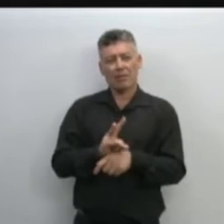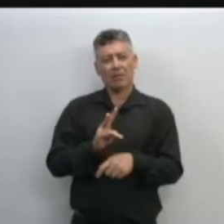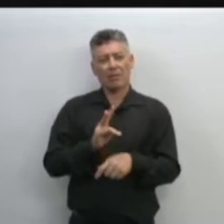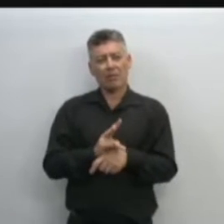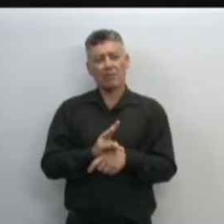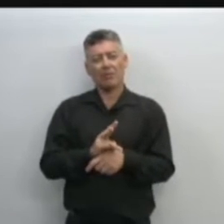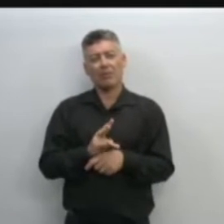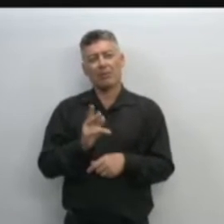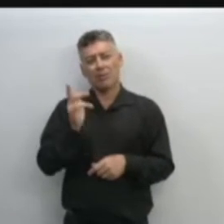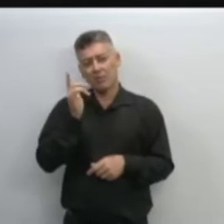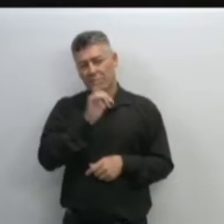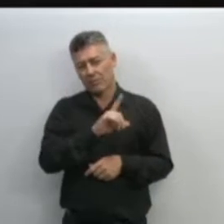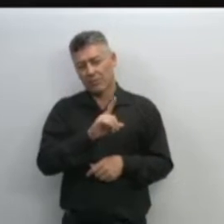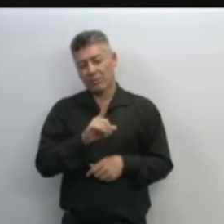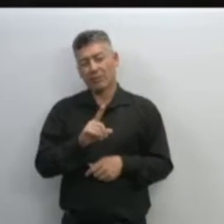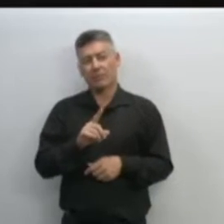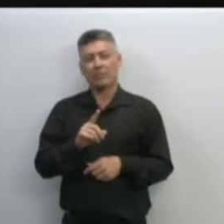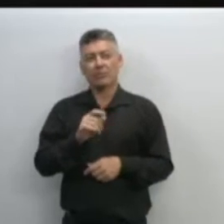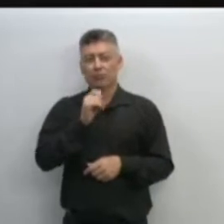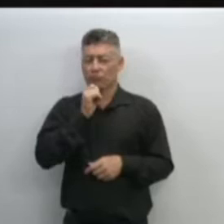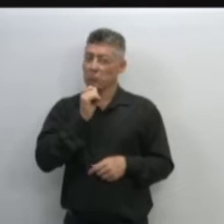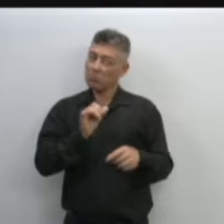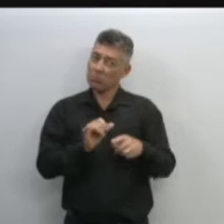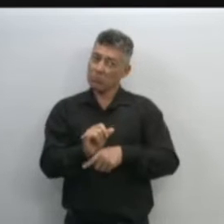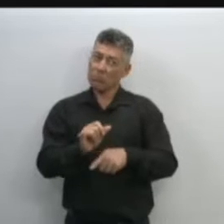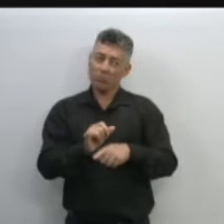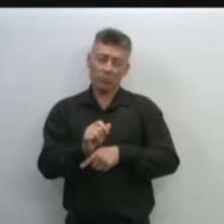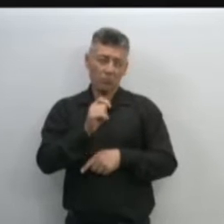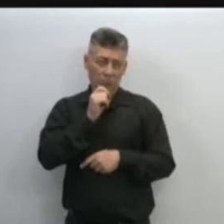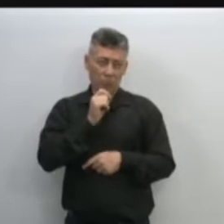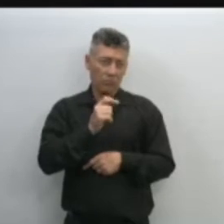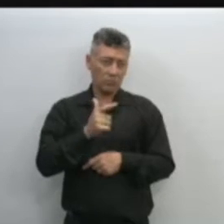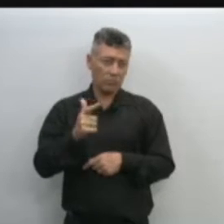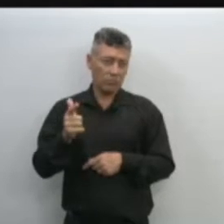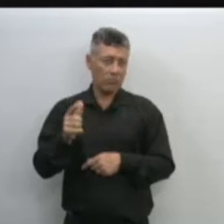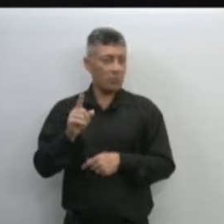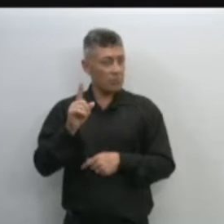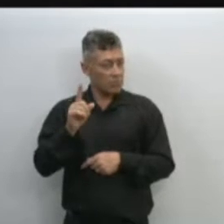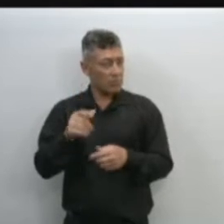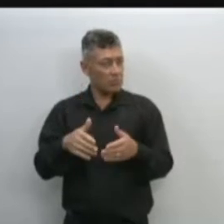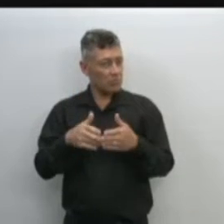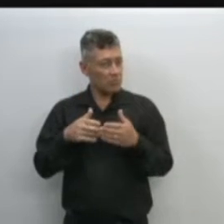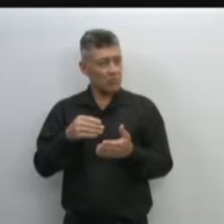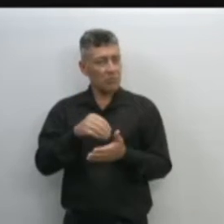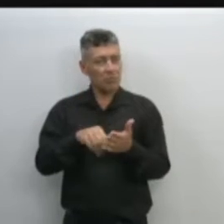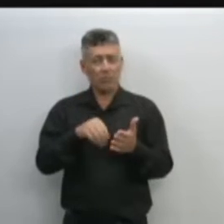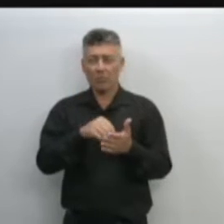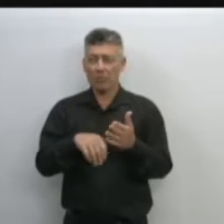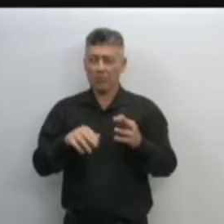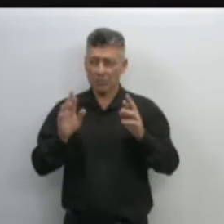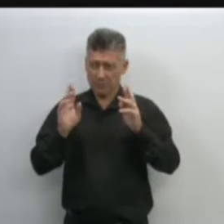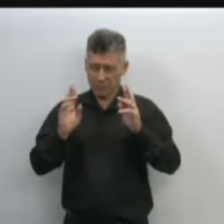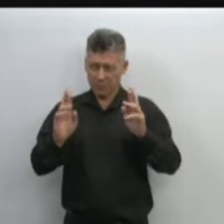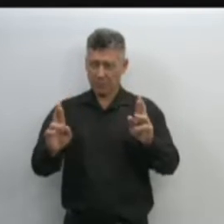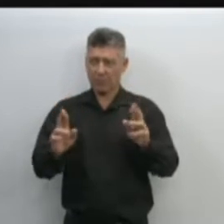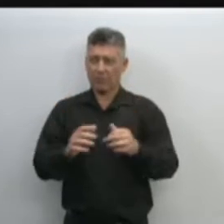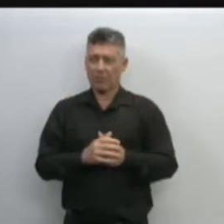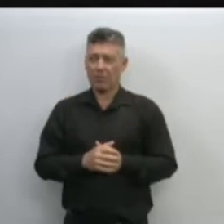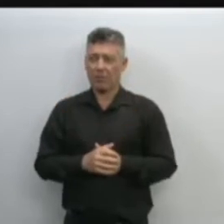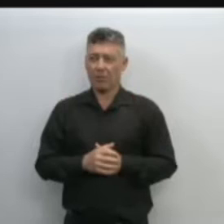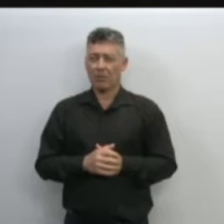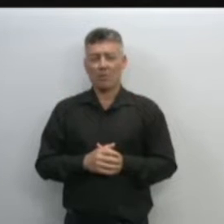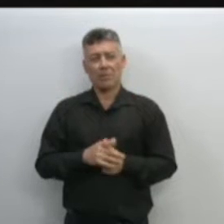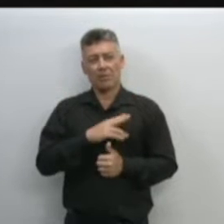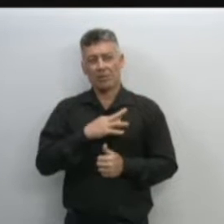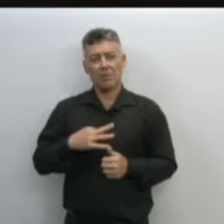não seja aí um fake news, mas eu confio muito no secretário, eu tenho um respeito, ele tem um respeito por nós,